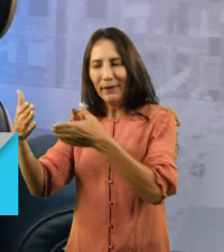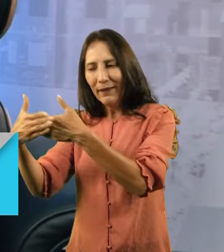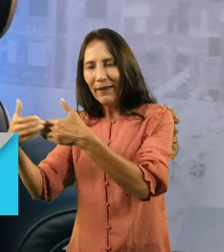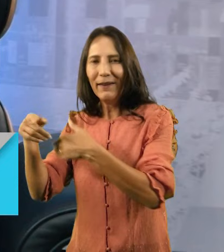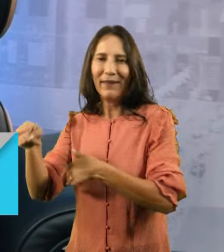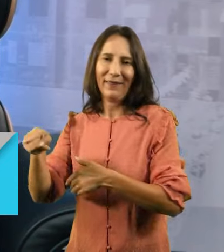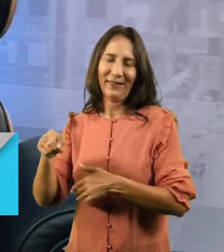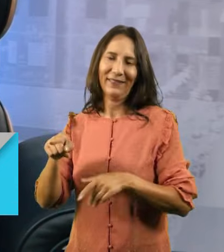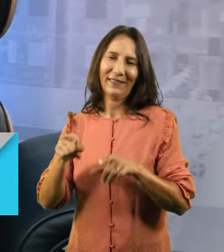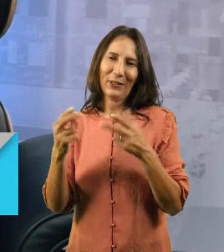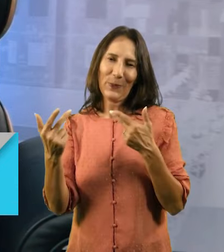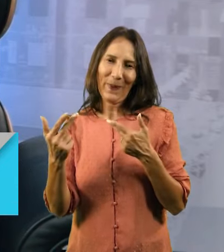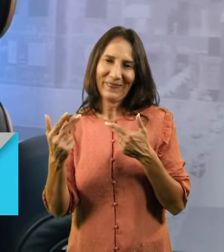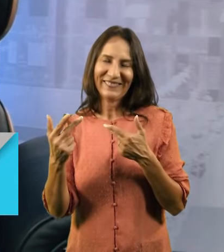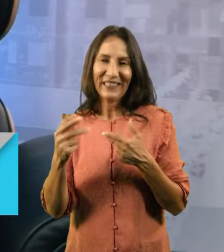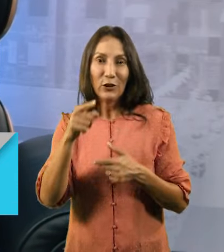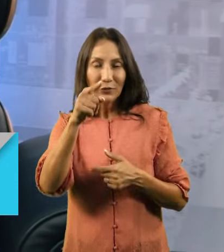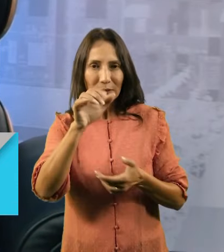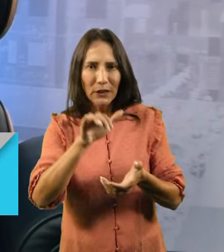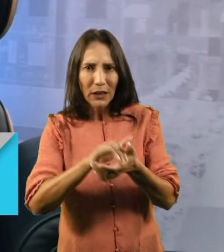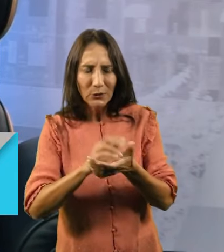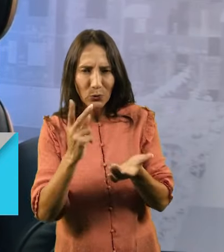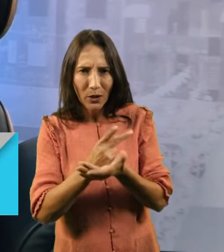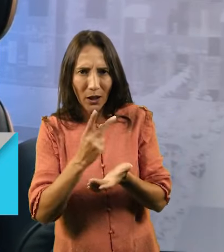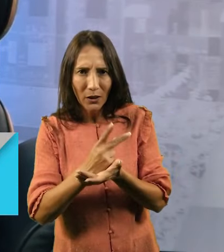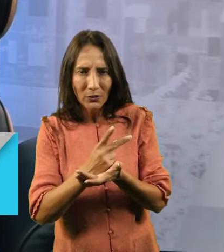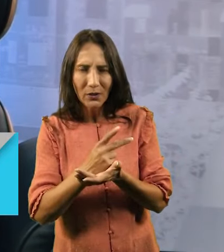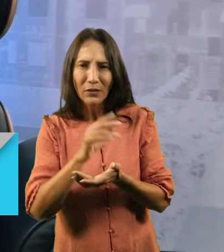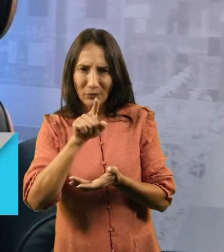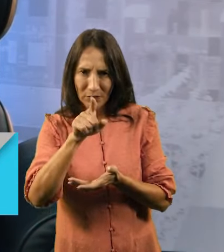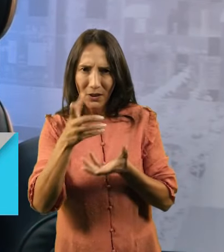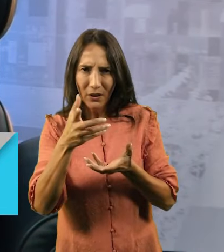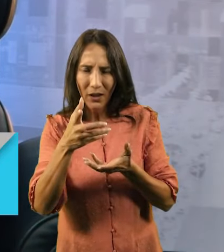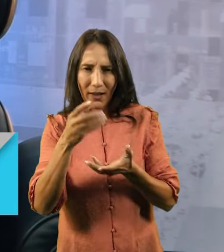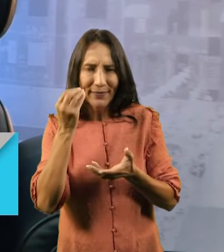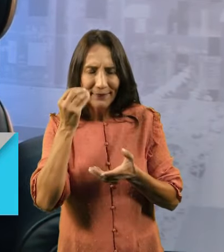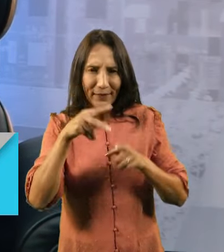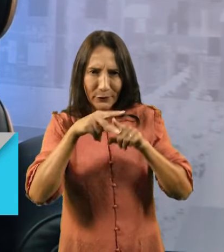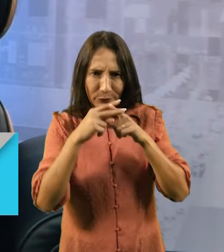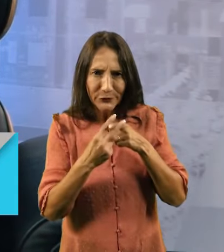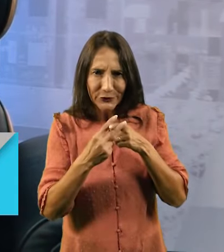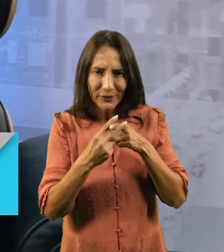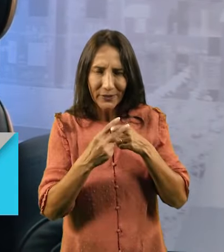Deus abençoe você, que casou mal, mas que quer consertar, e que